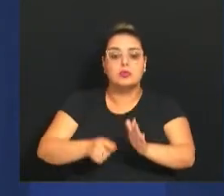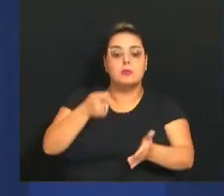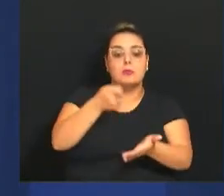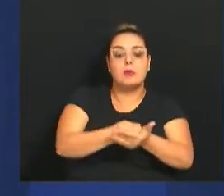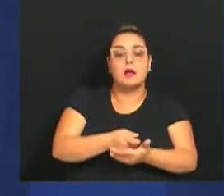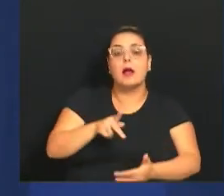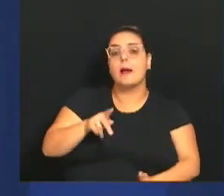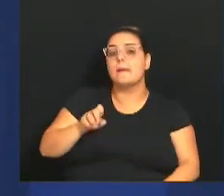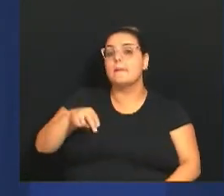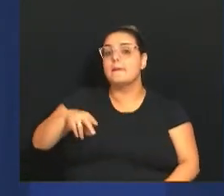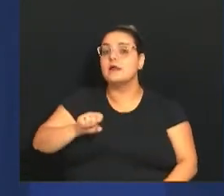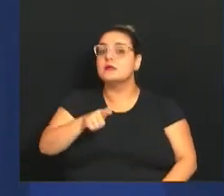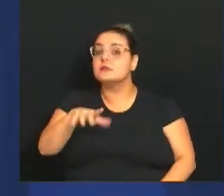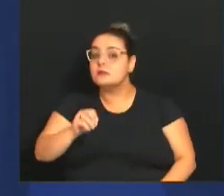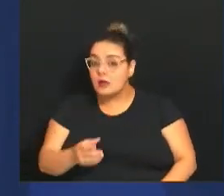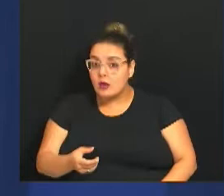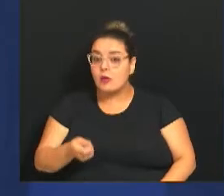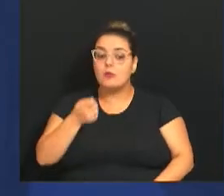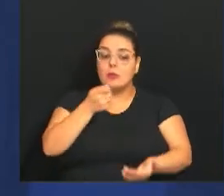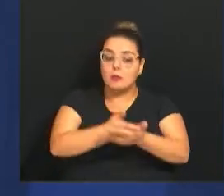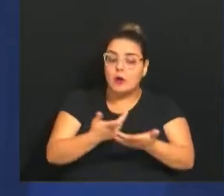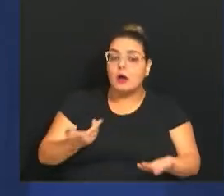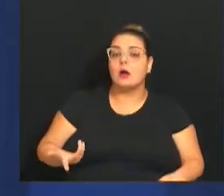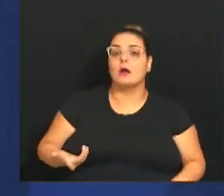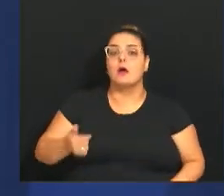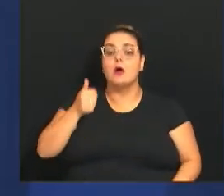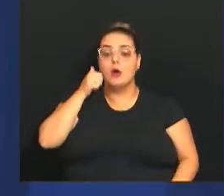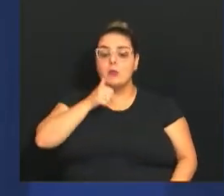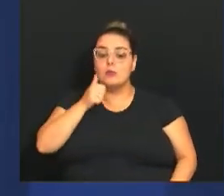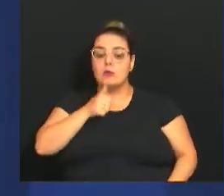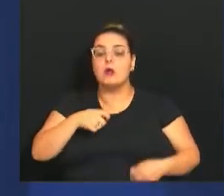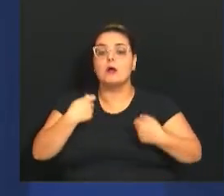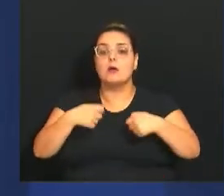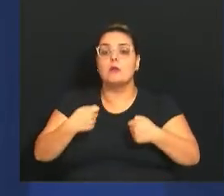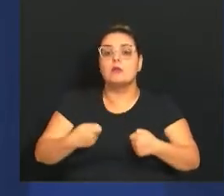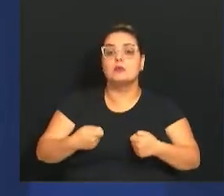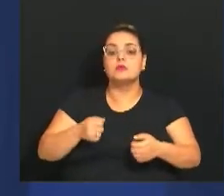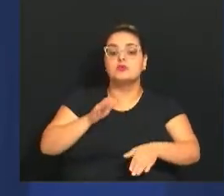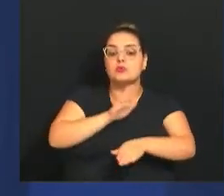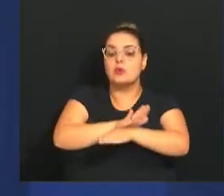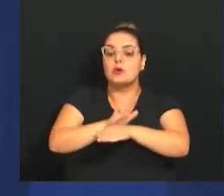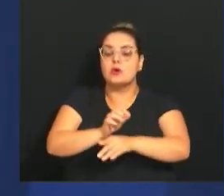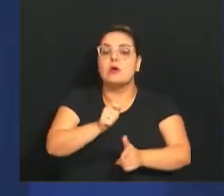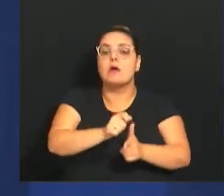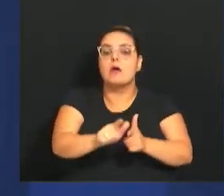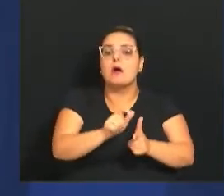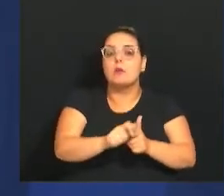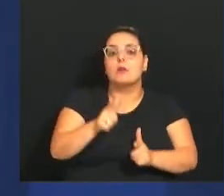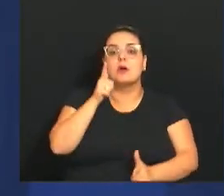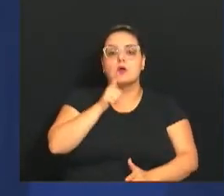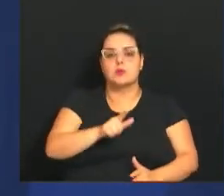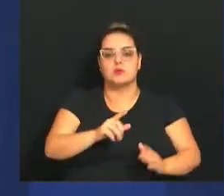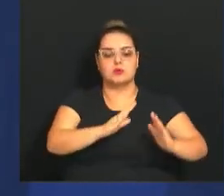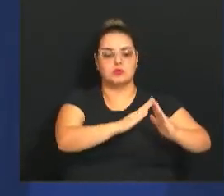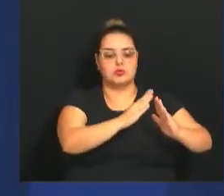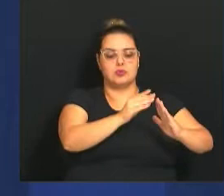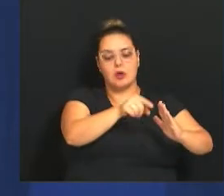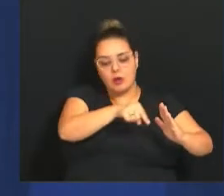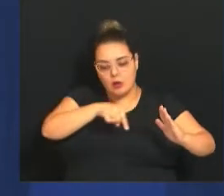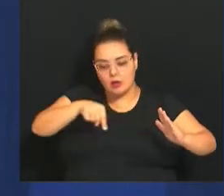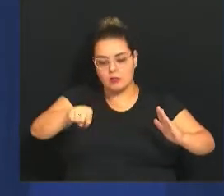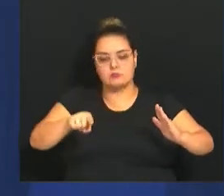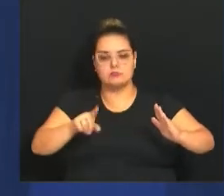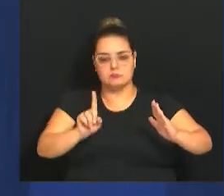também fazer essa integração para ver quais mulheres precisam de um auxílio aluguel, para muitas vezes conseguirem sair de casa, e o projeto também visa a